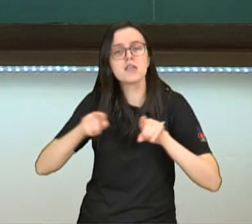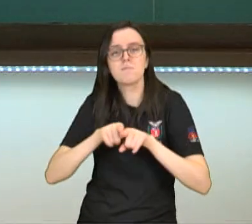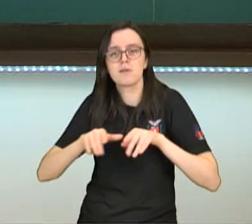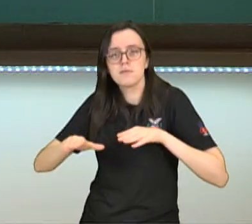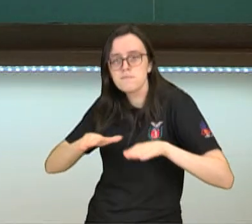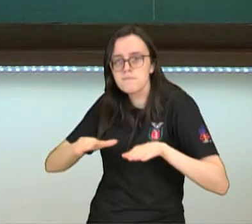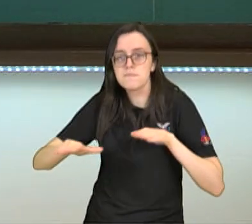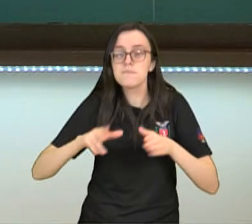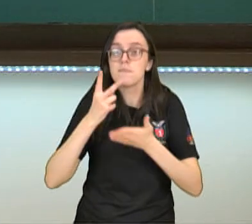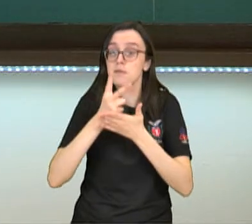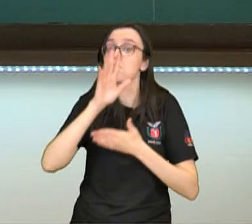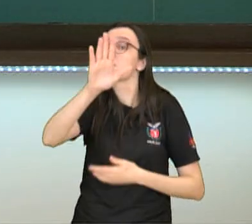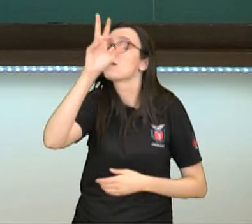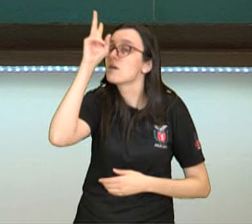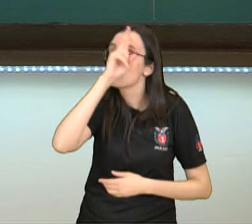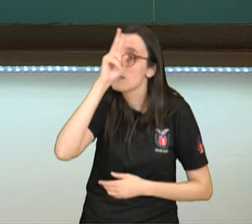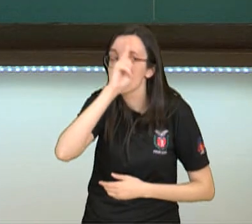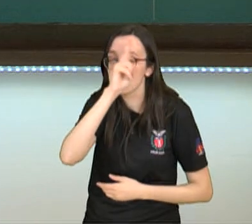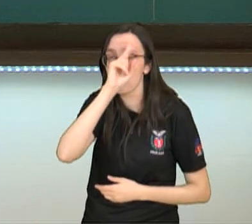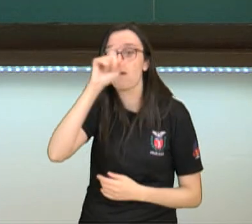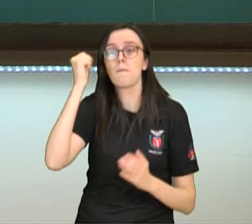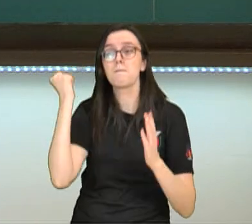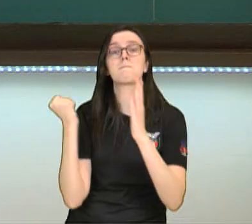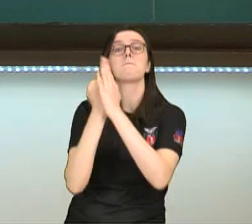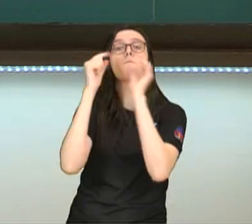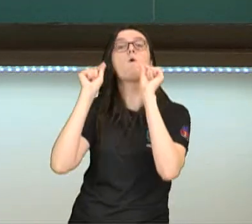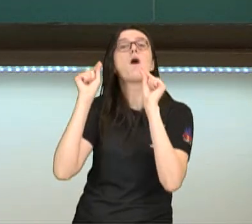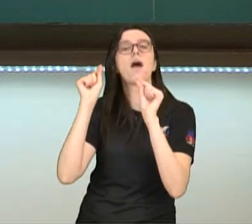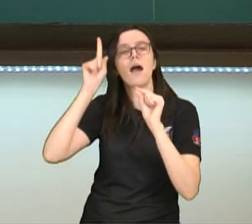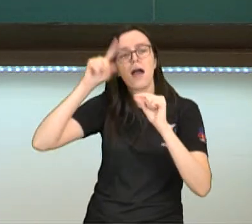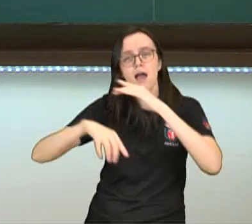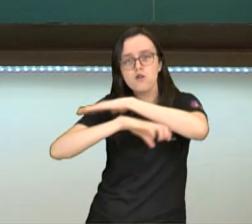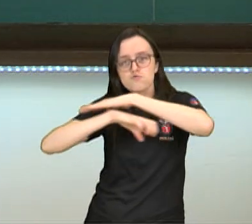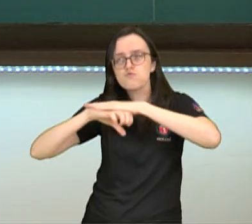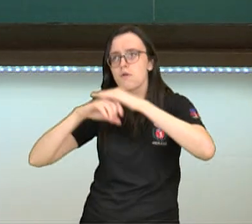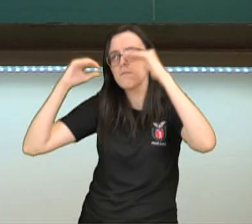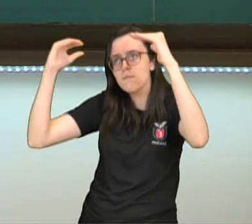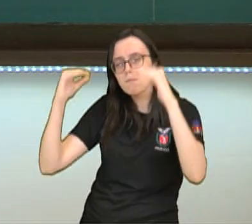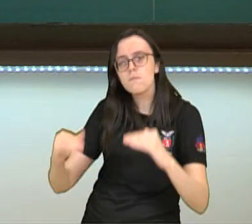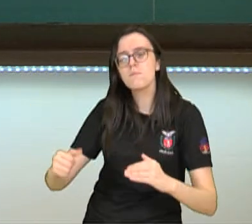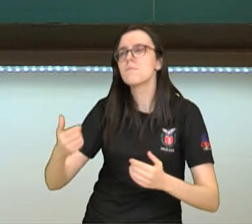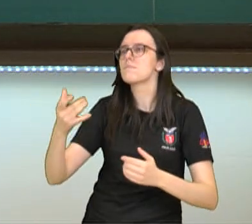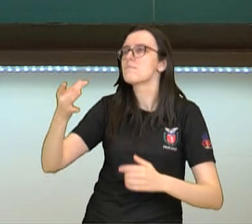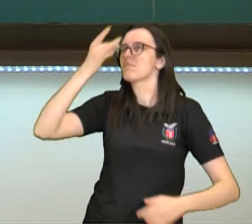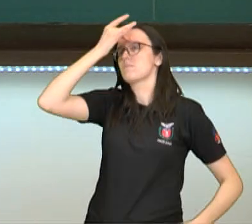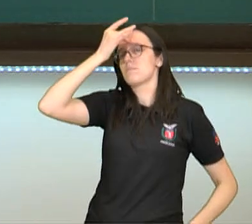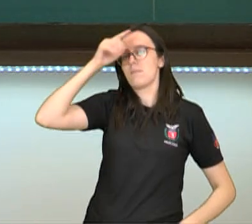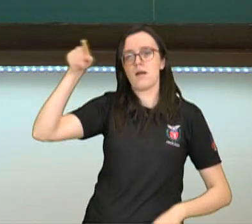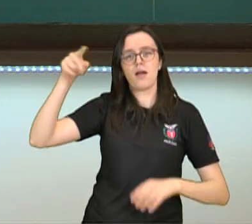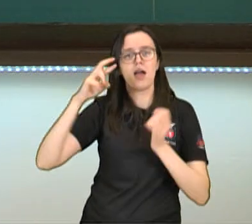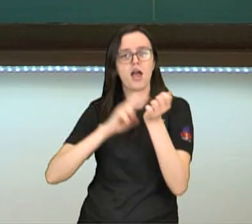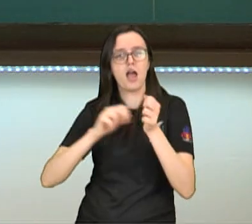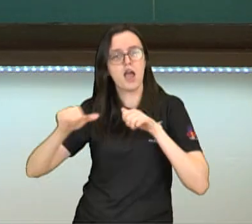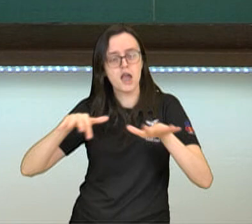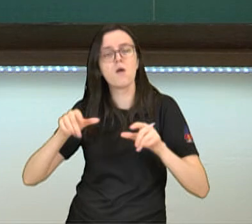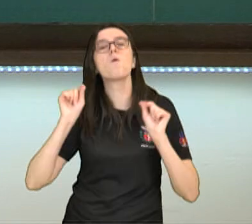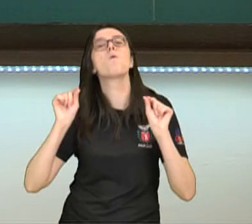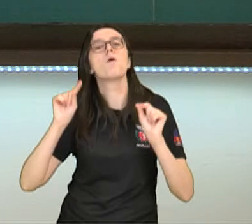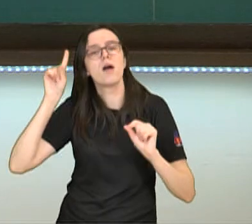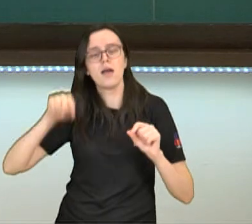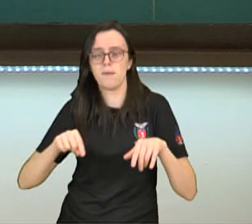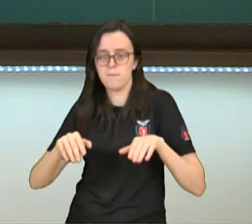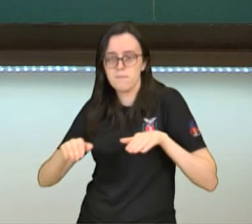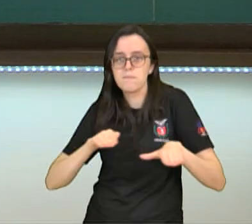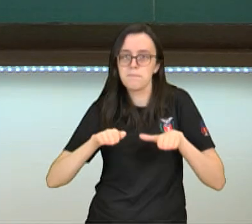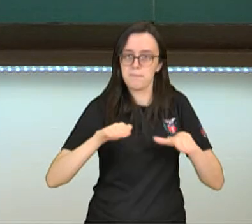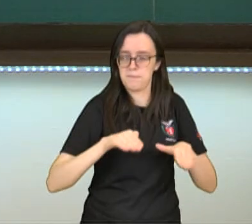arrastar, sempre lembrando, gente, o que marca, o que estrutura e o que faz a lembrança do ritmo do merengue é o